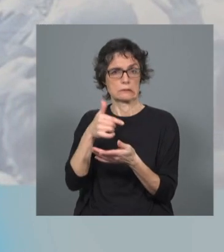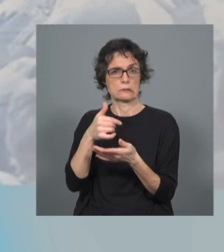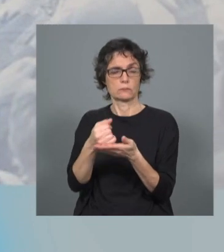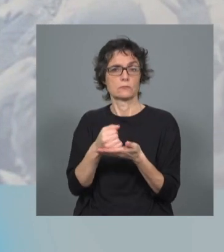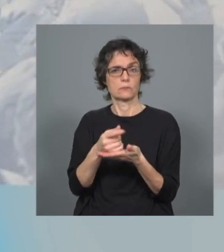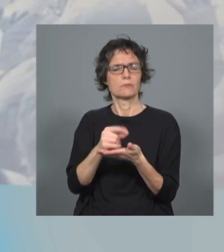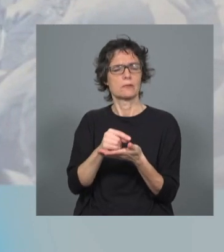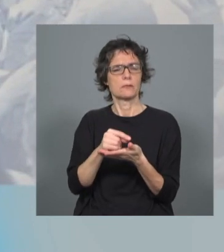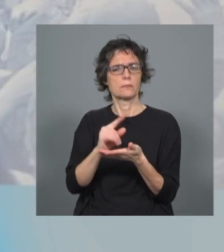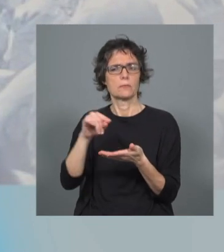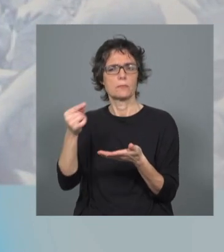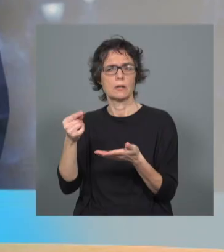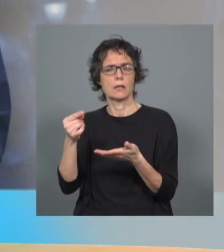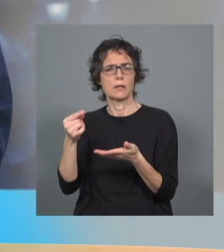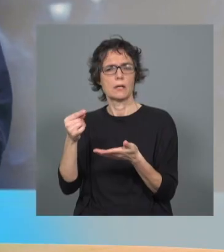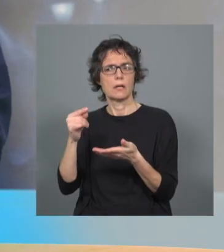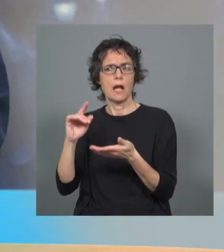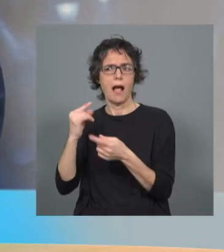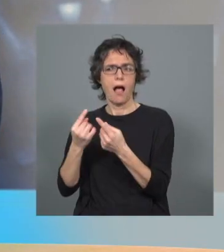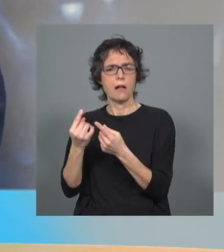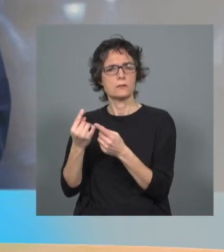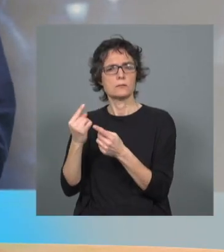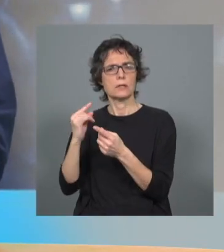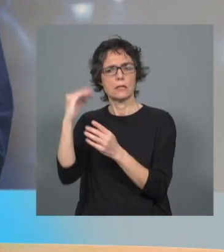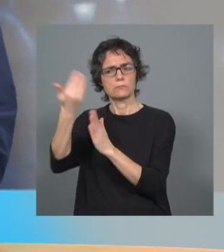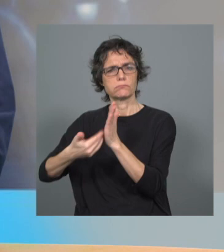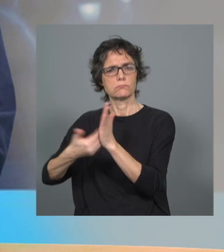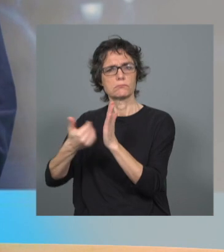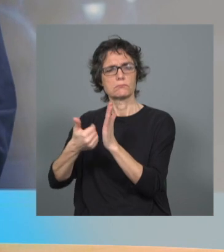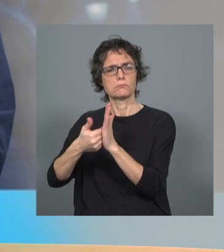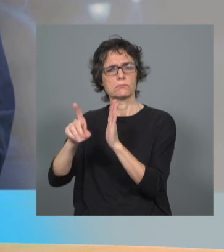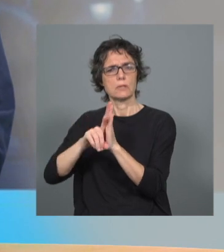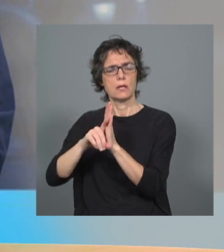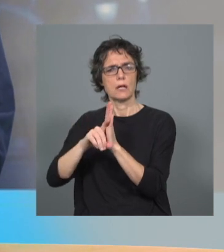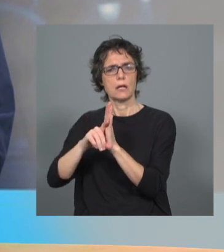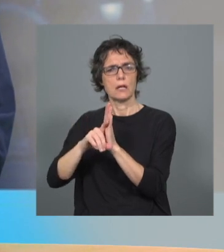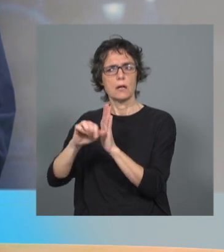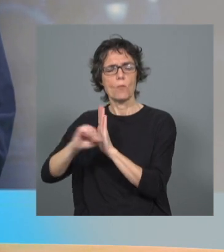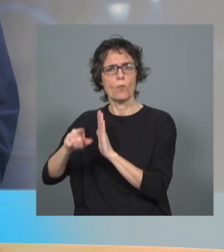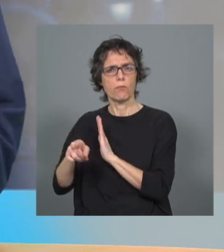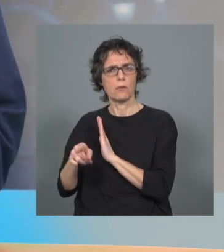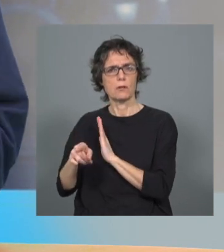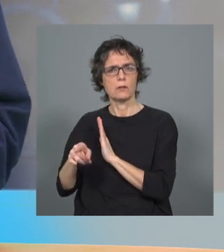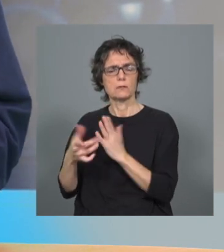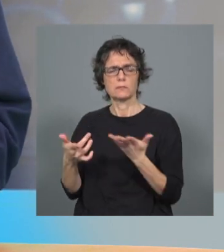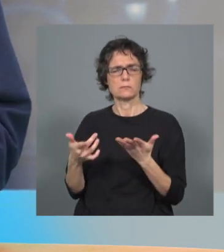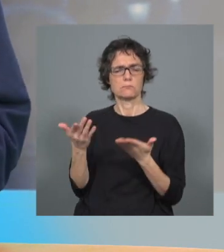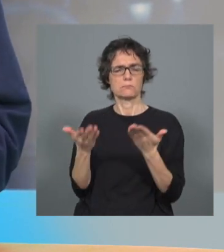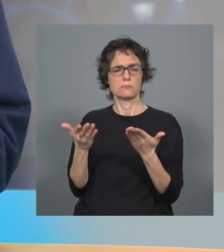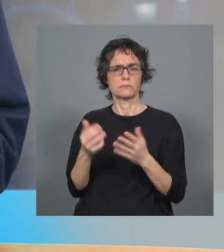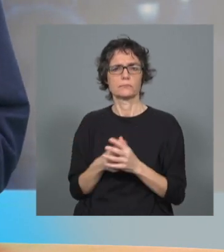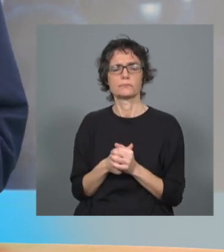a ser objeto de análise. Isso é muito curioso, aliás, porque nós sabemos que